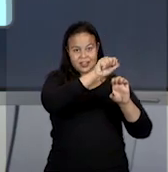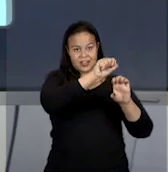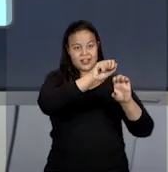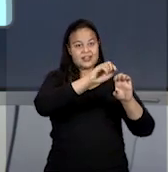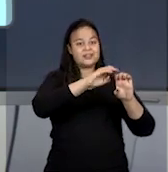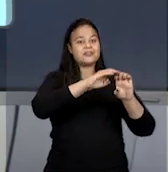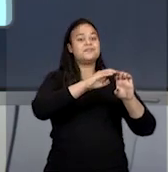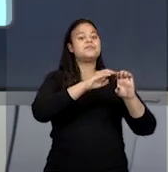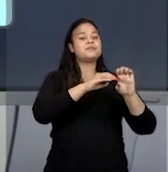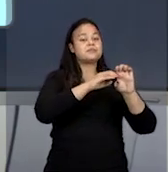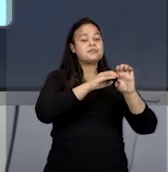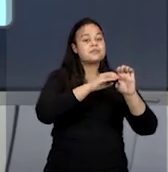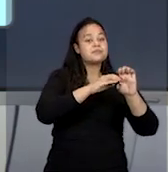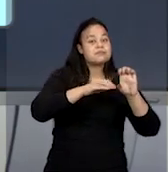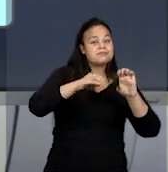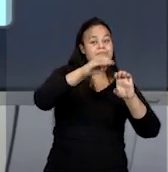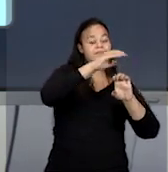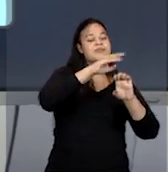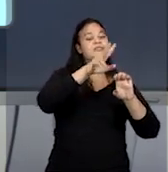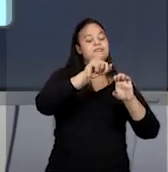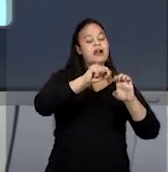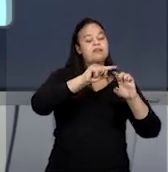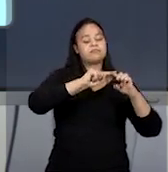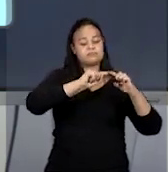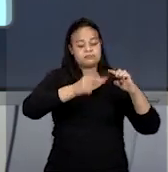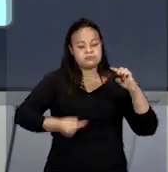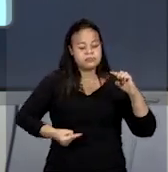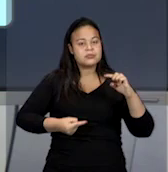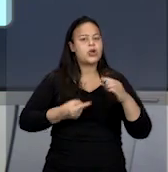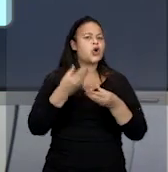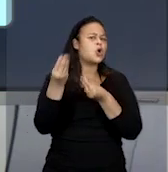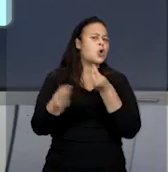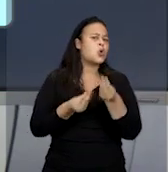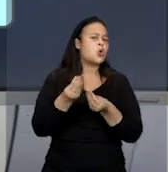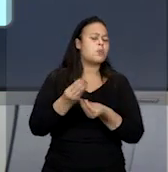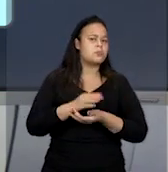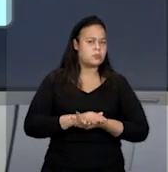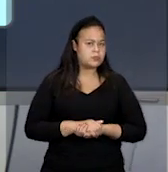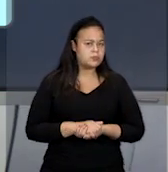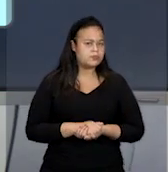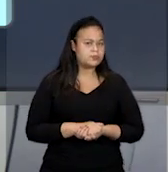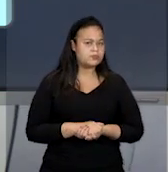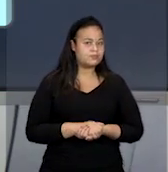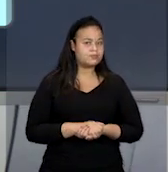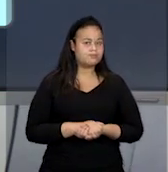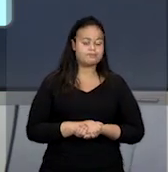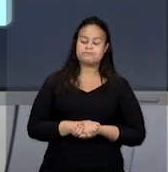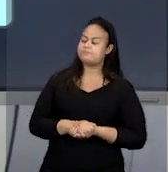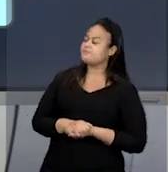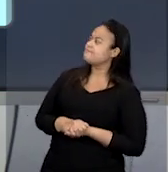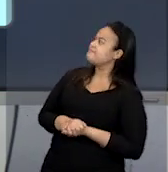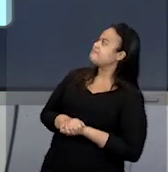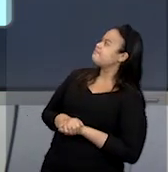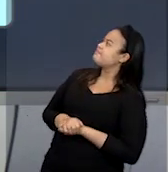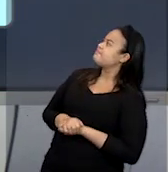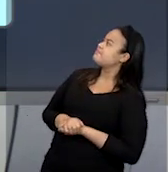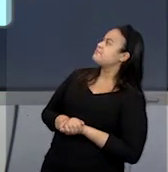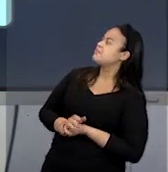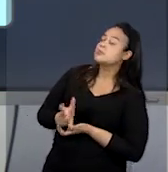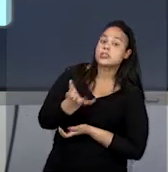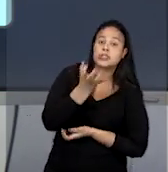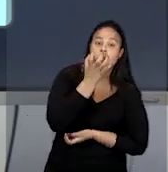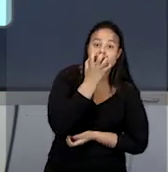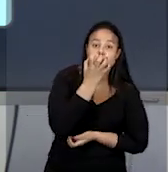epistático, ele vai ser o alelo recessivo. Como assim? Olha que engraçado. Pela GI de cachorro